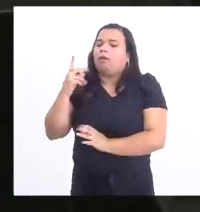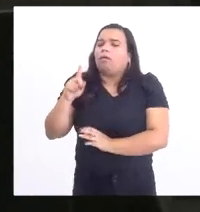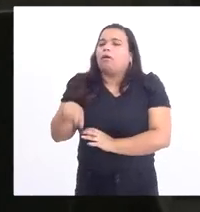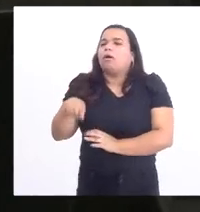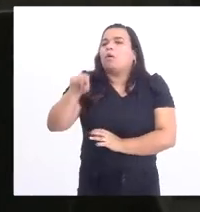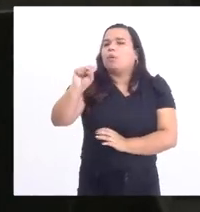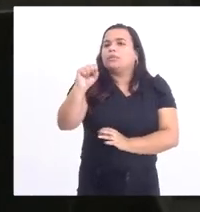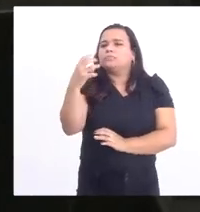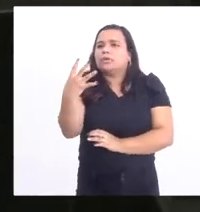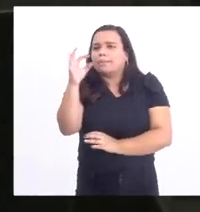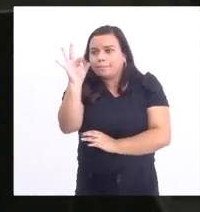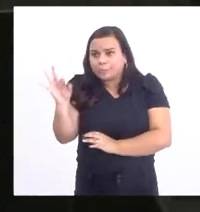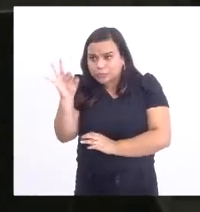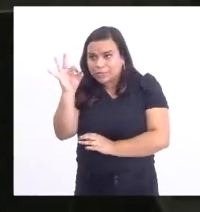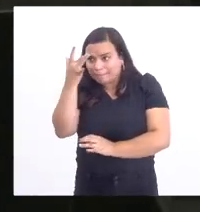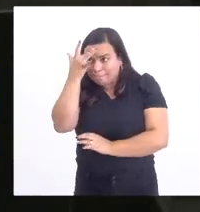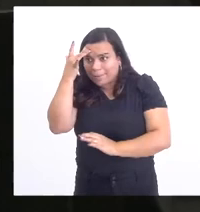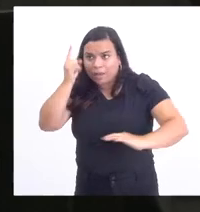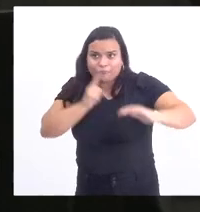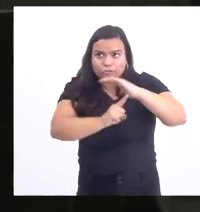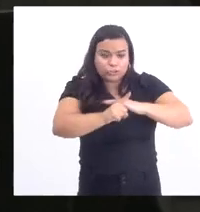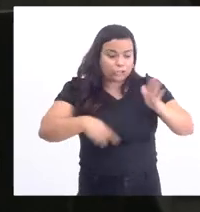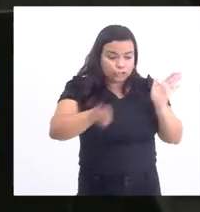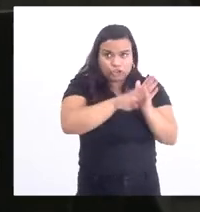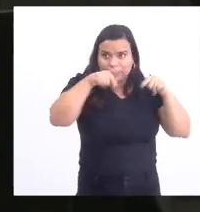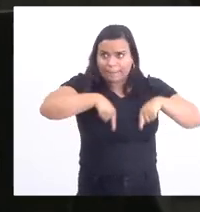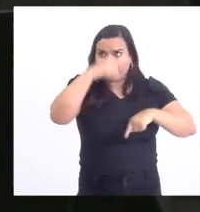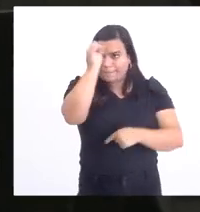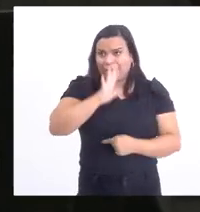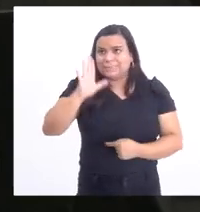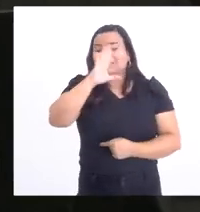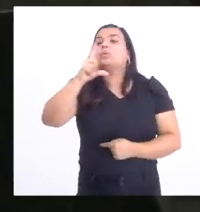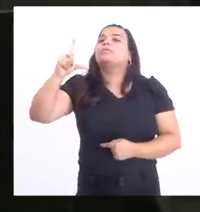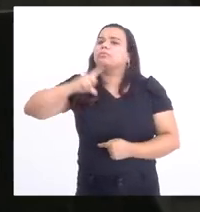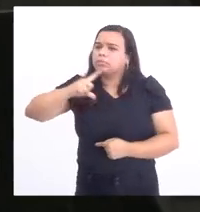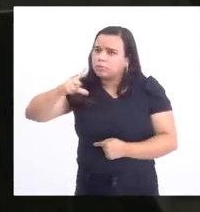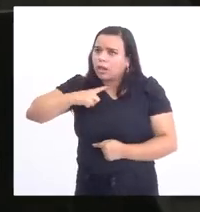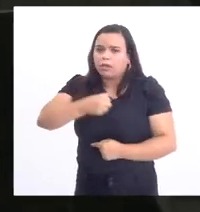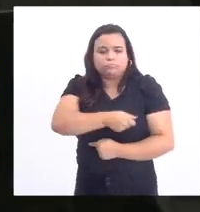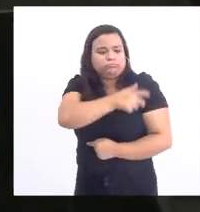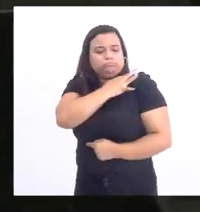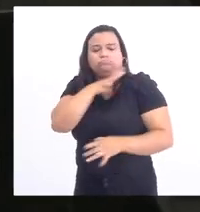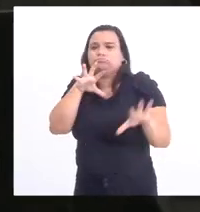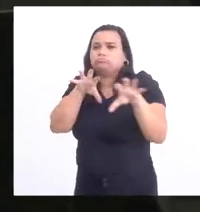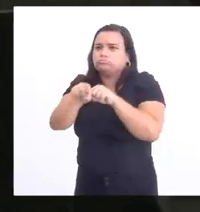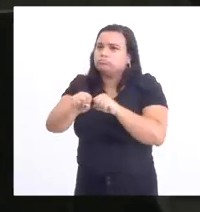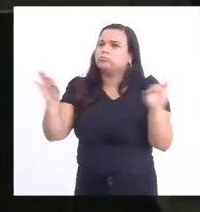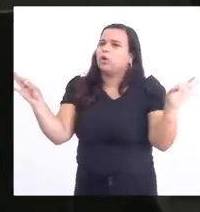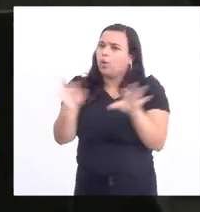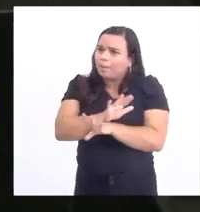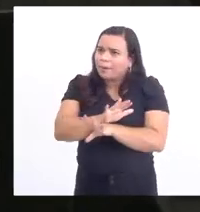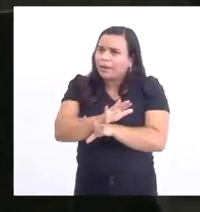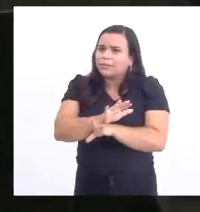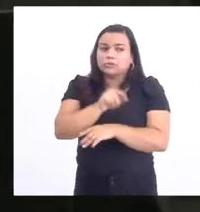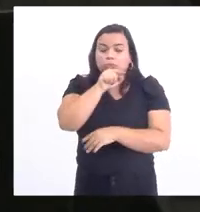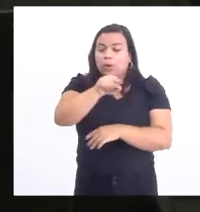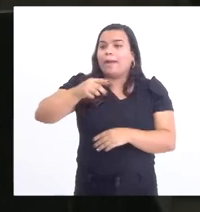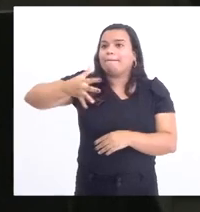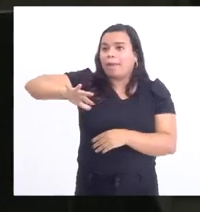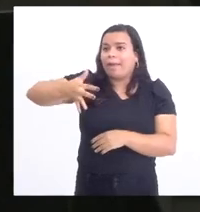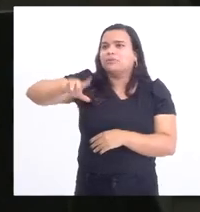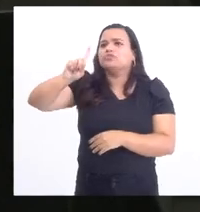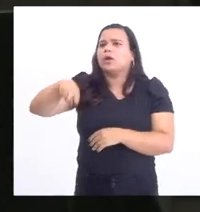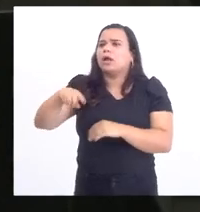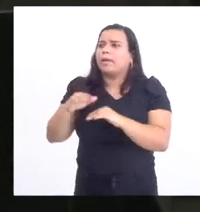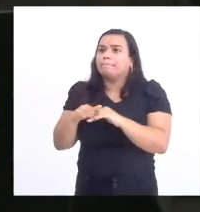84% dos refugiados que chegam no nosso país têm um ensino médio completo. E essa média é superior à média